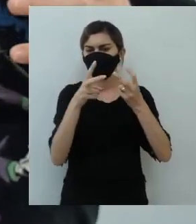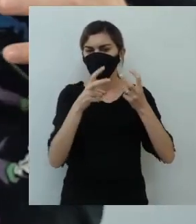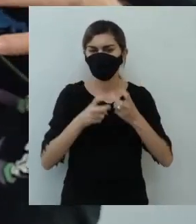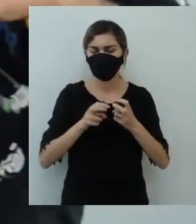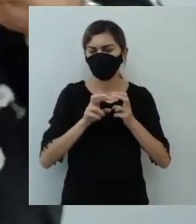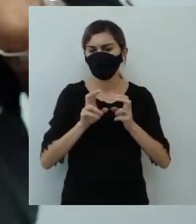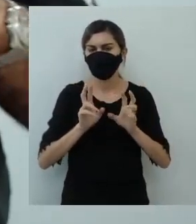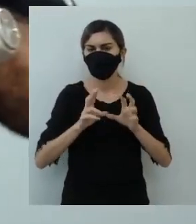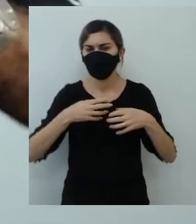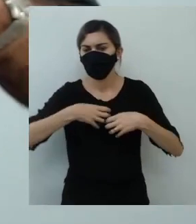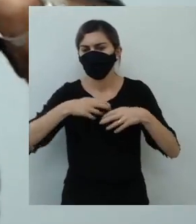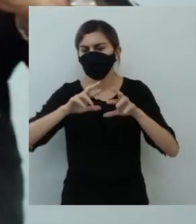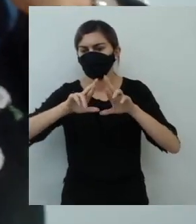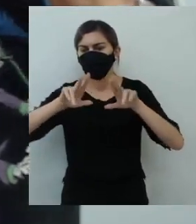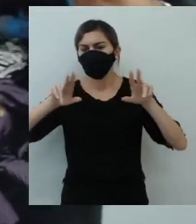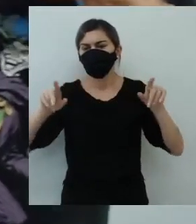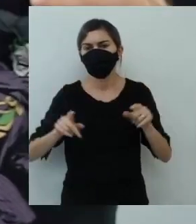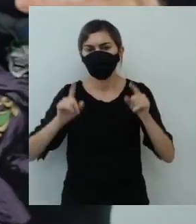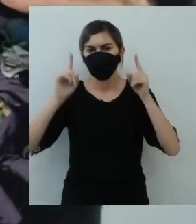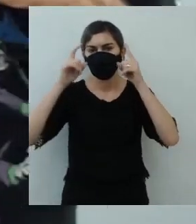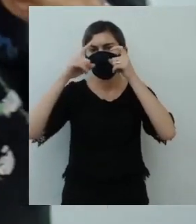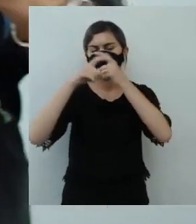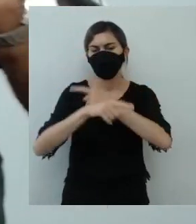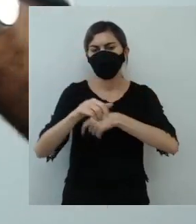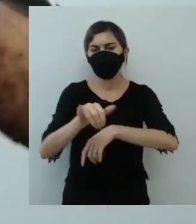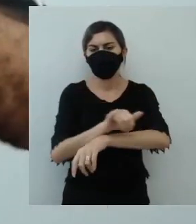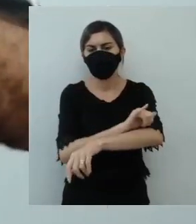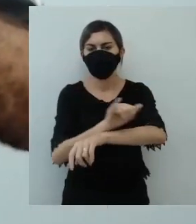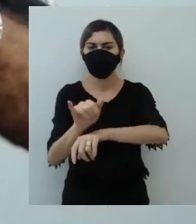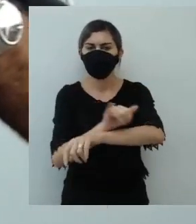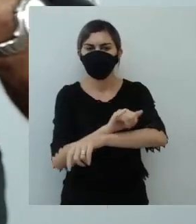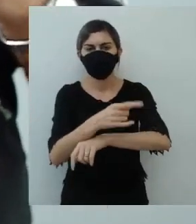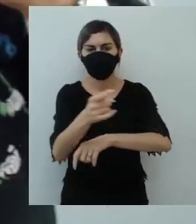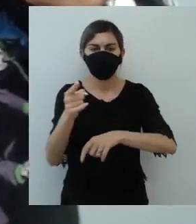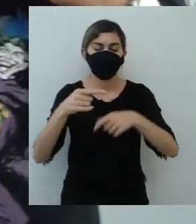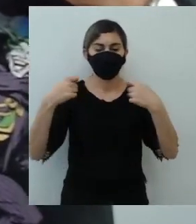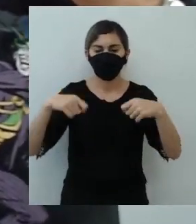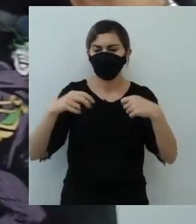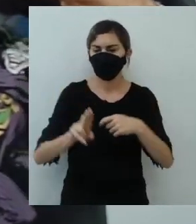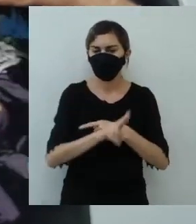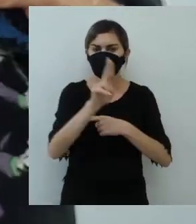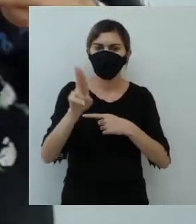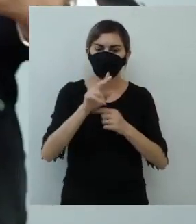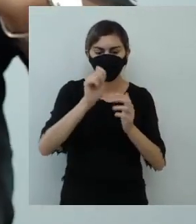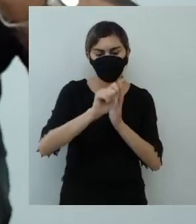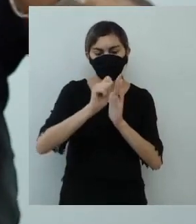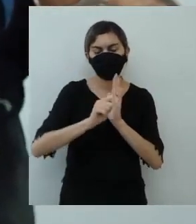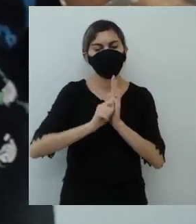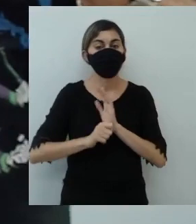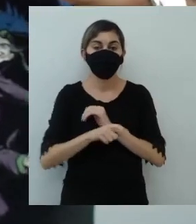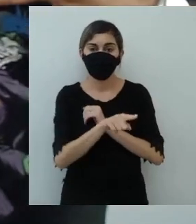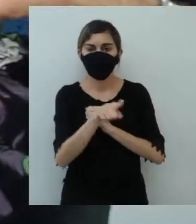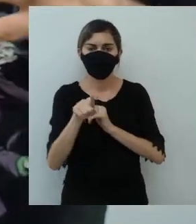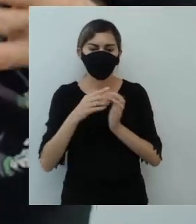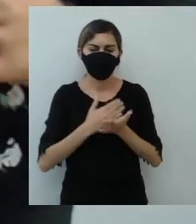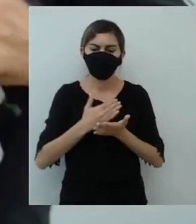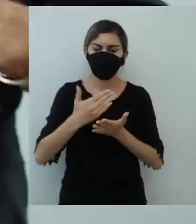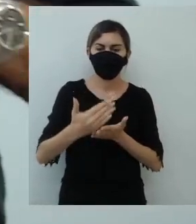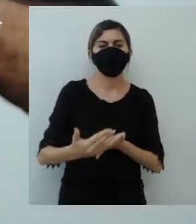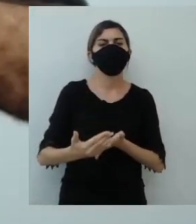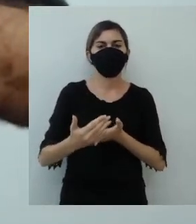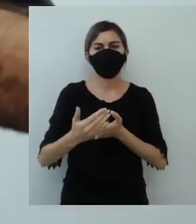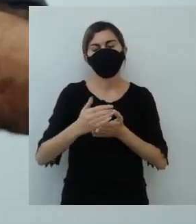as dificuldades, as estratégias que você precisa usar para escrever. Aí você vai começar a entrar